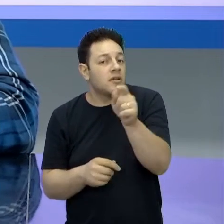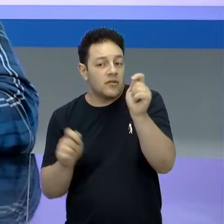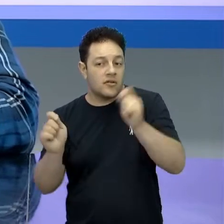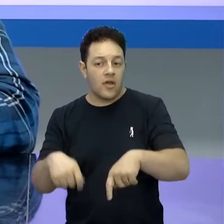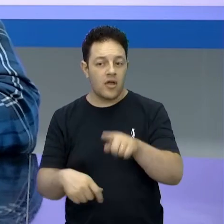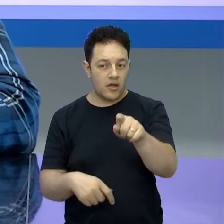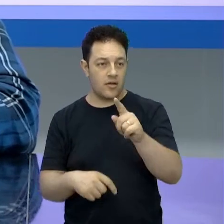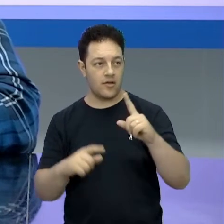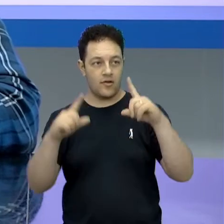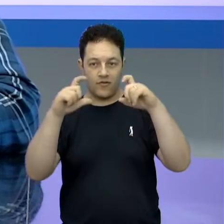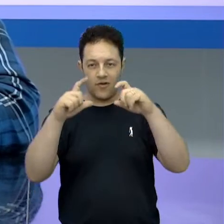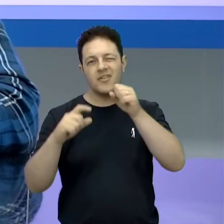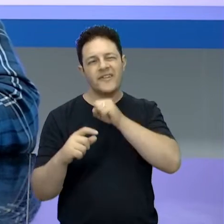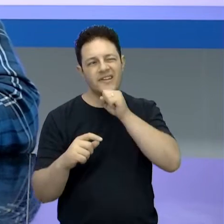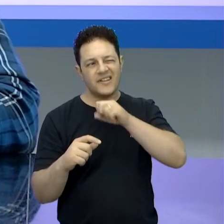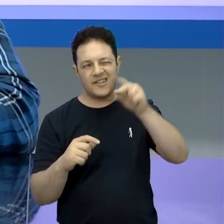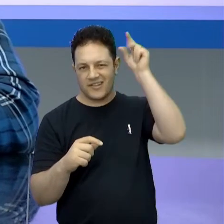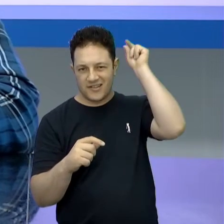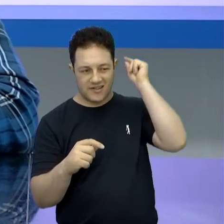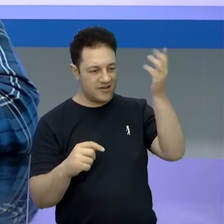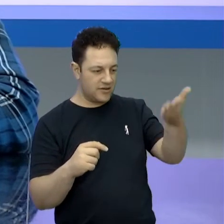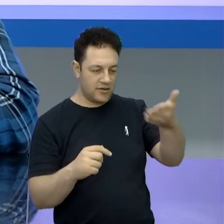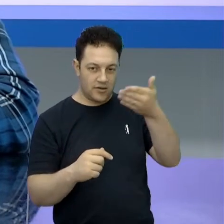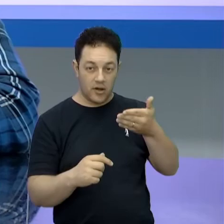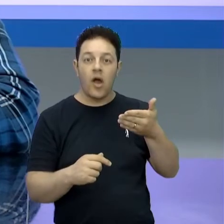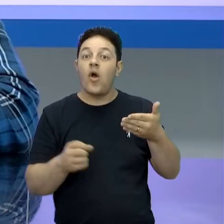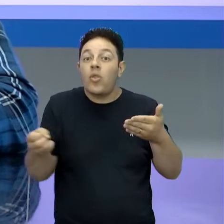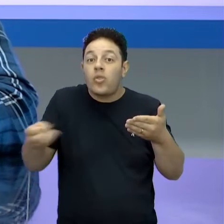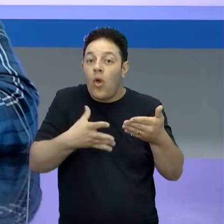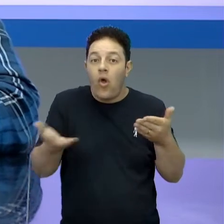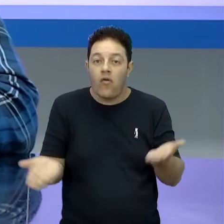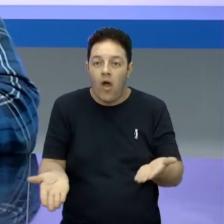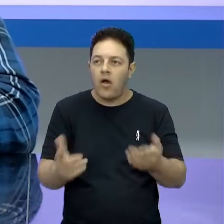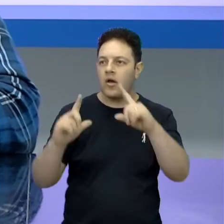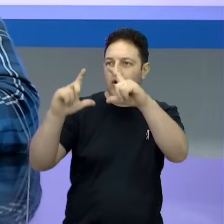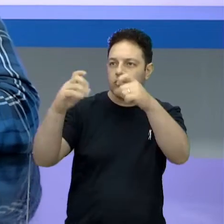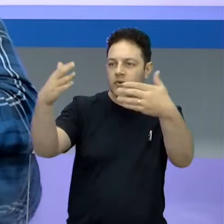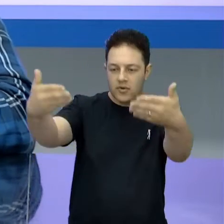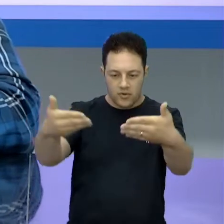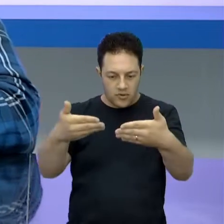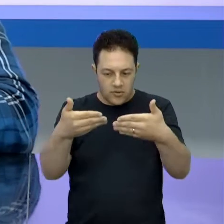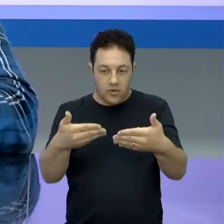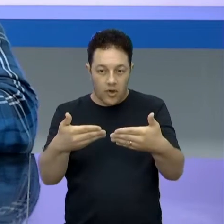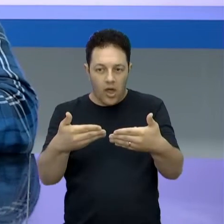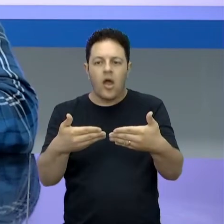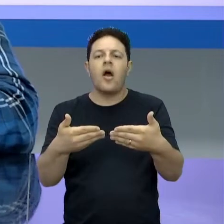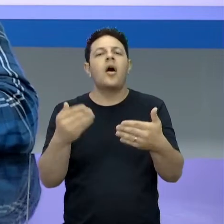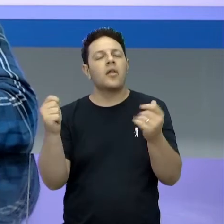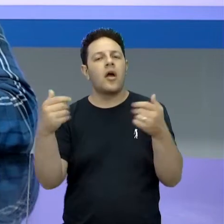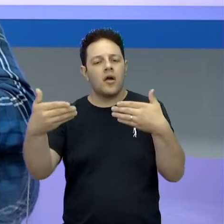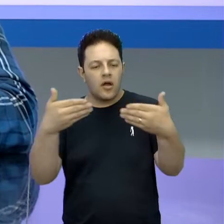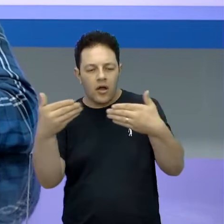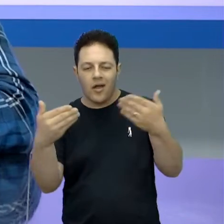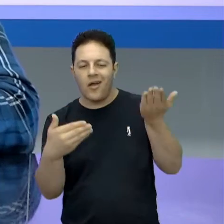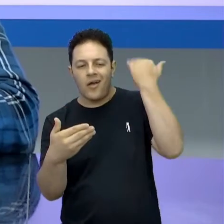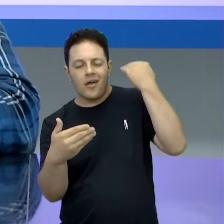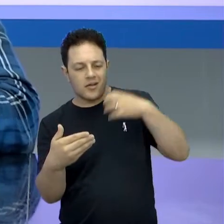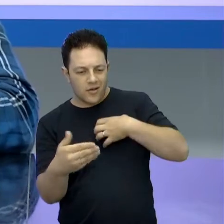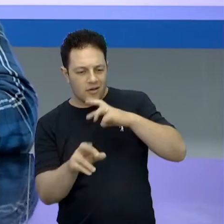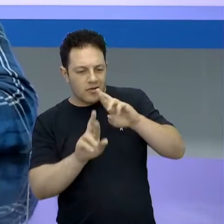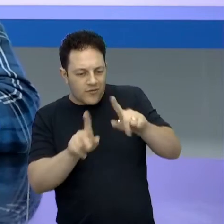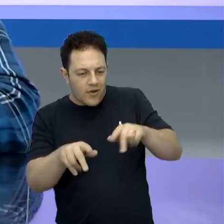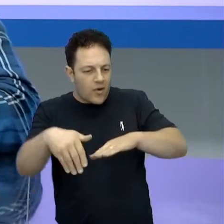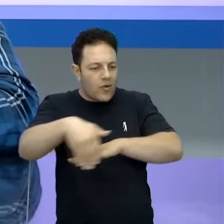você pegar as fotografias mais antigas com as mais recentes, né? E fazer um comparativo entre as mudanças que a gente